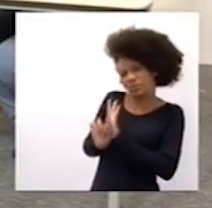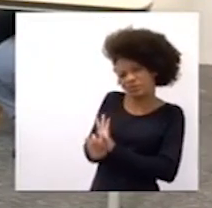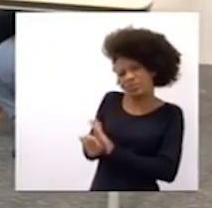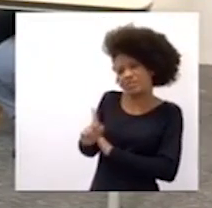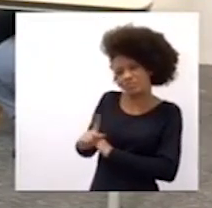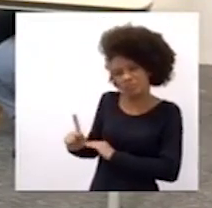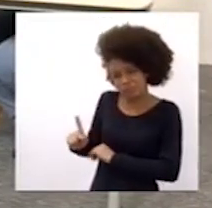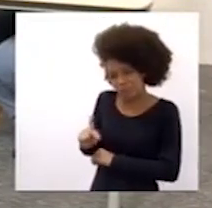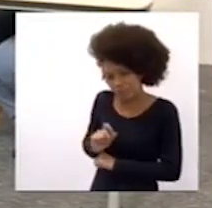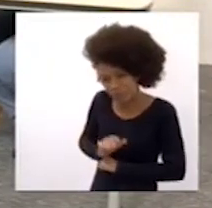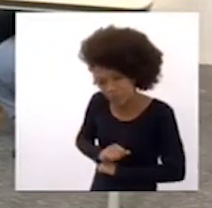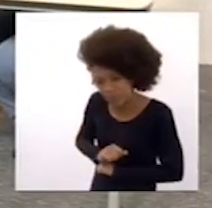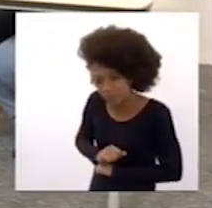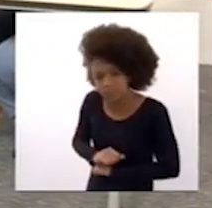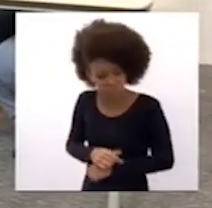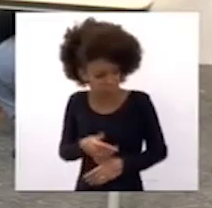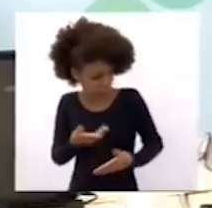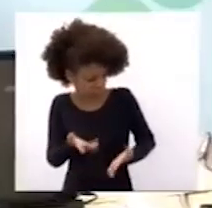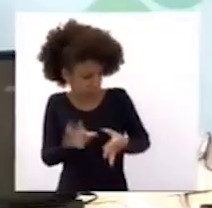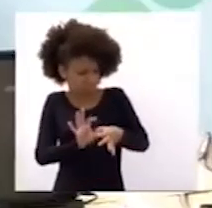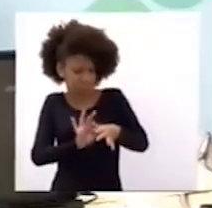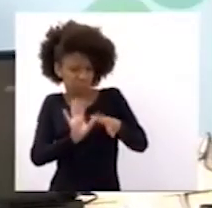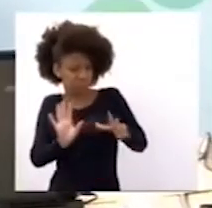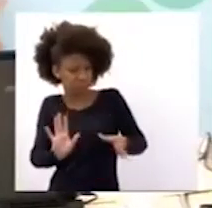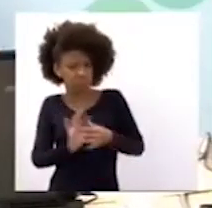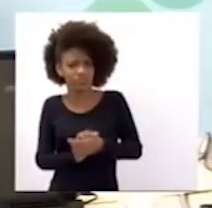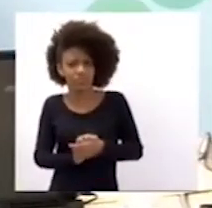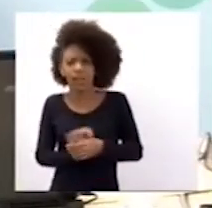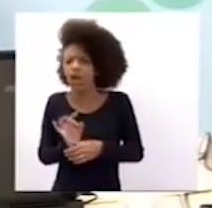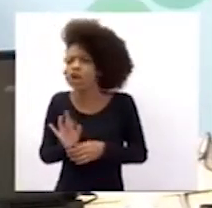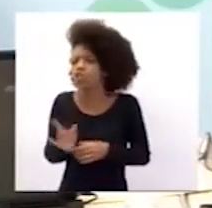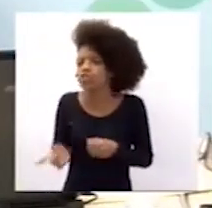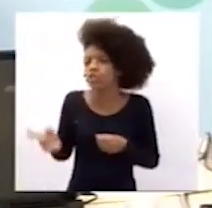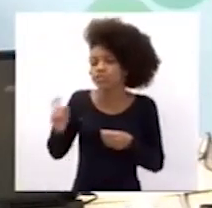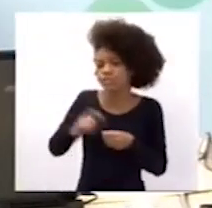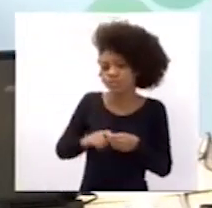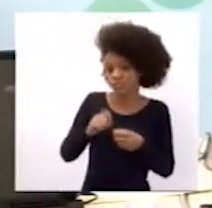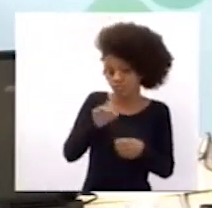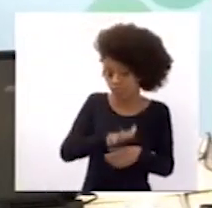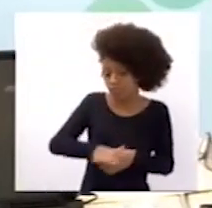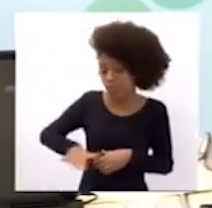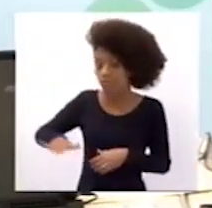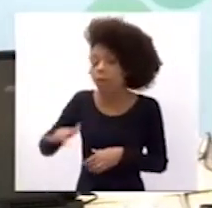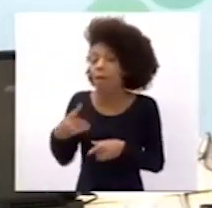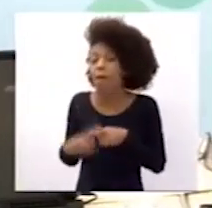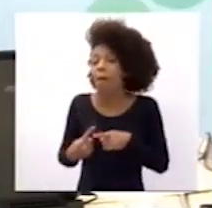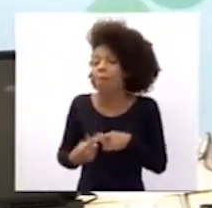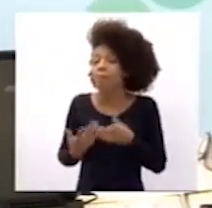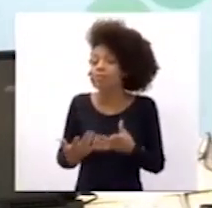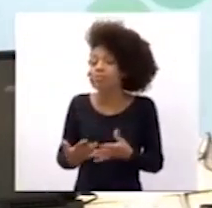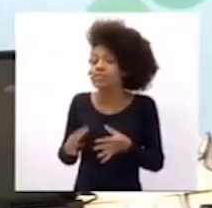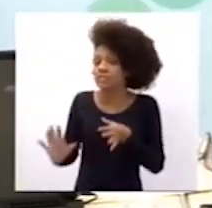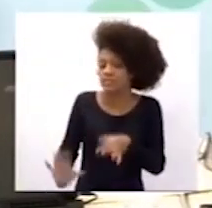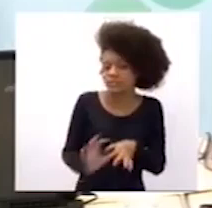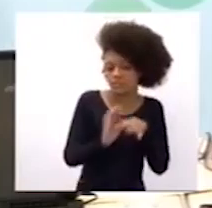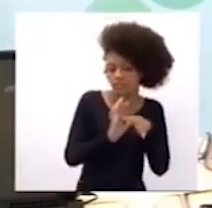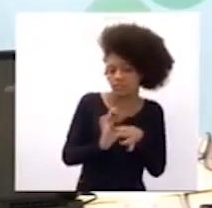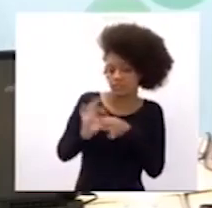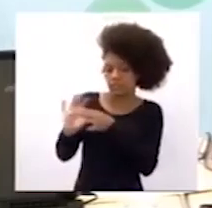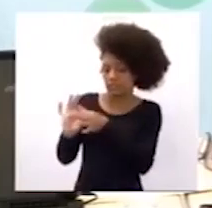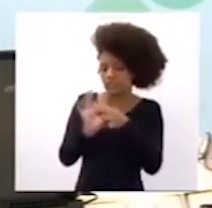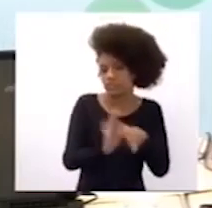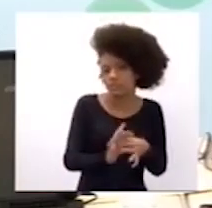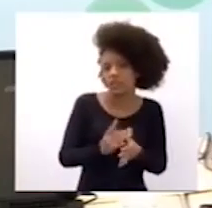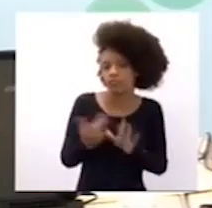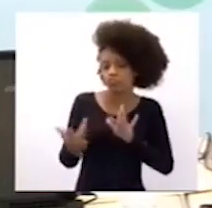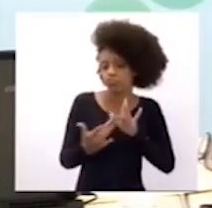os professores? Vamos lá. Pode ser? Só voltando a essa dimensão relacional, porque quando a gente fala de relações, a gente está falando